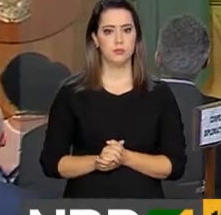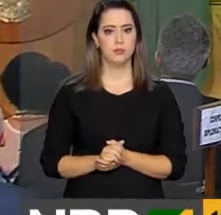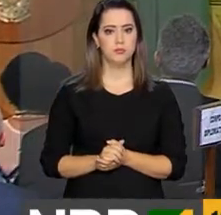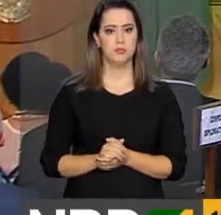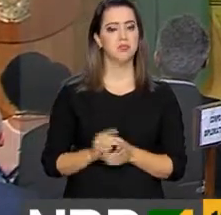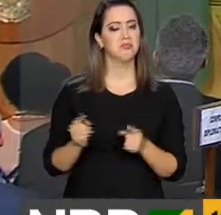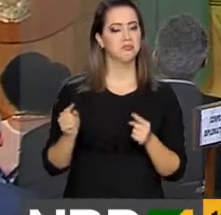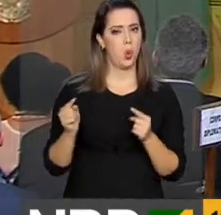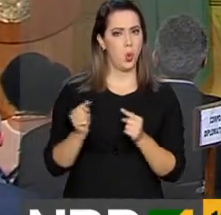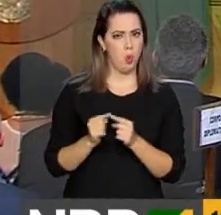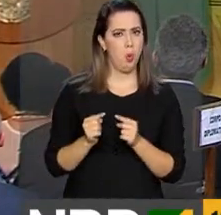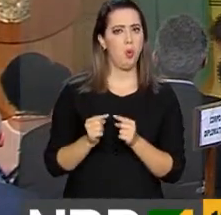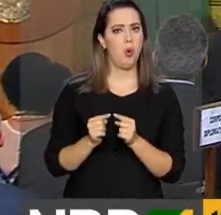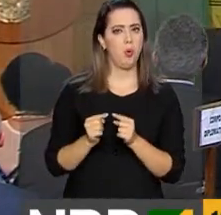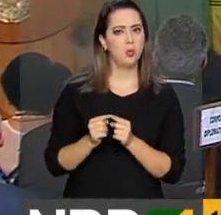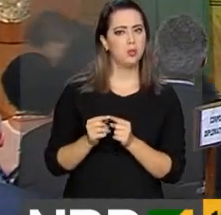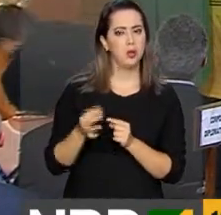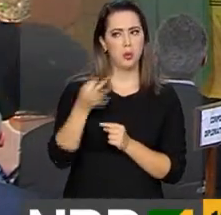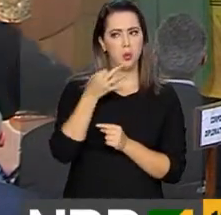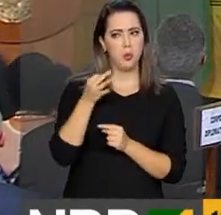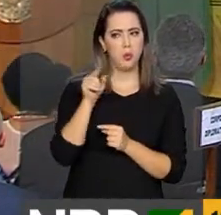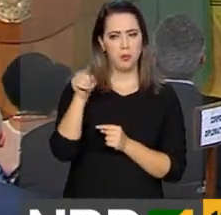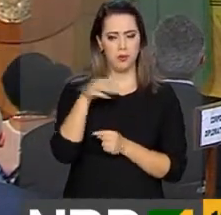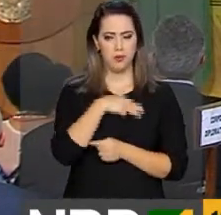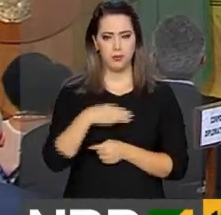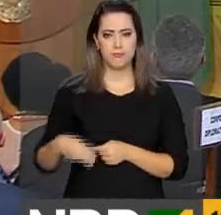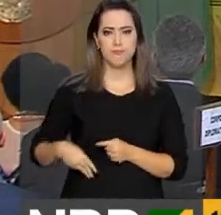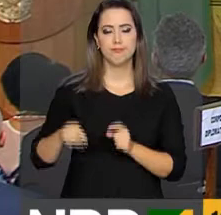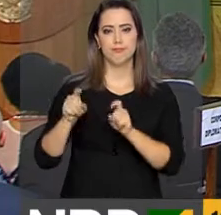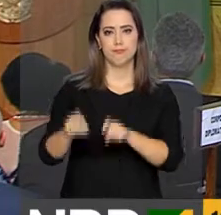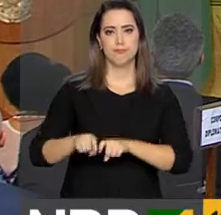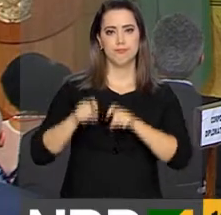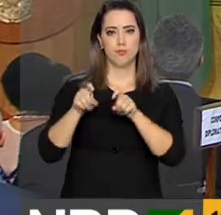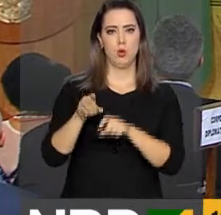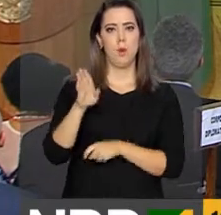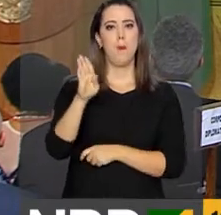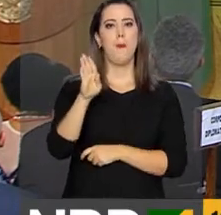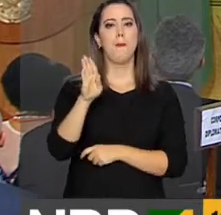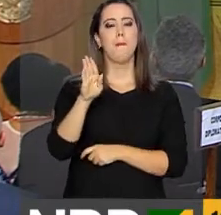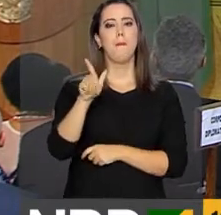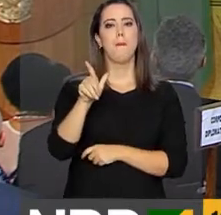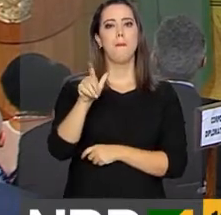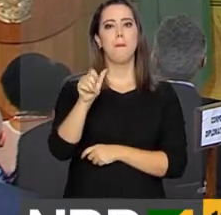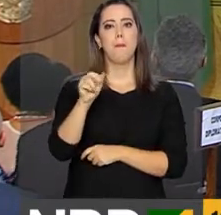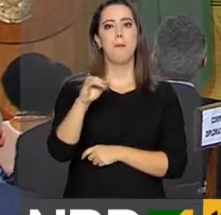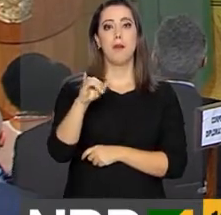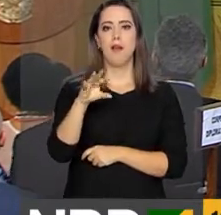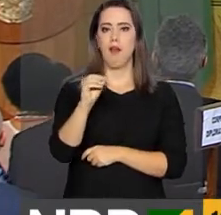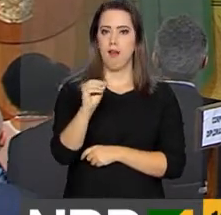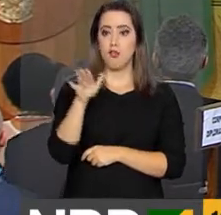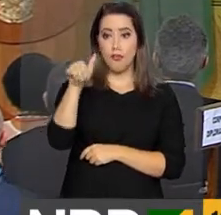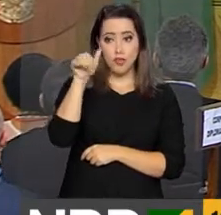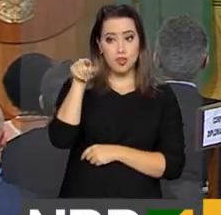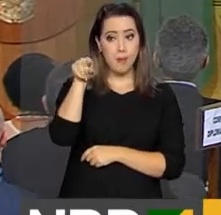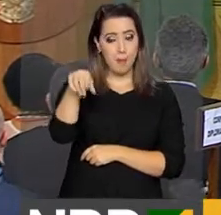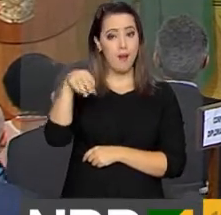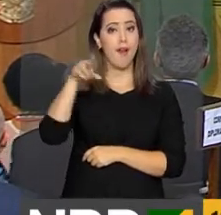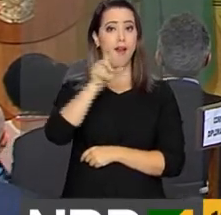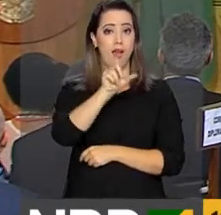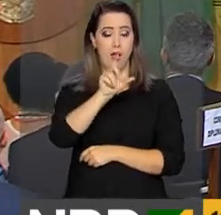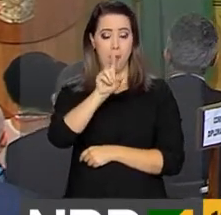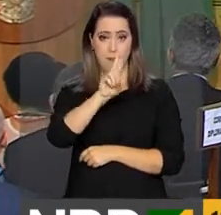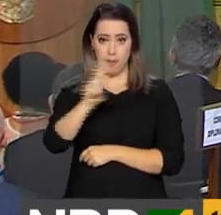aceitando uma sugestão do Blair. Eu vou chamar o Maurício para fazer publicidade da reforma da